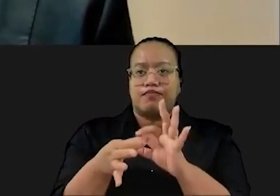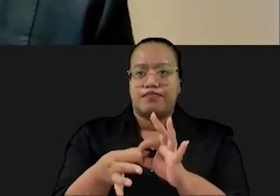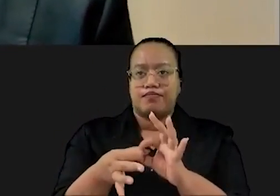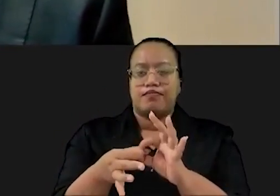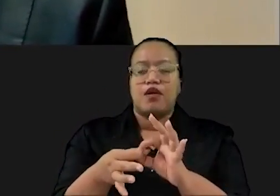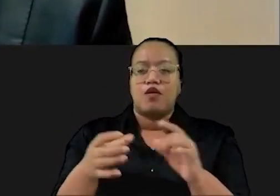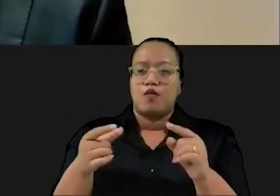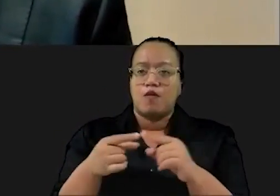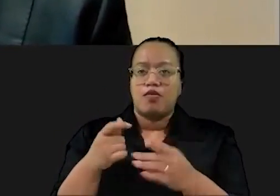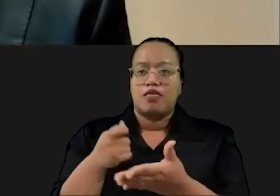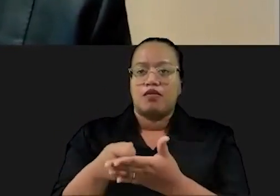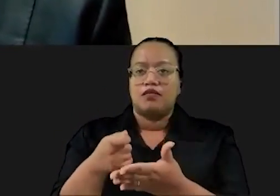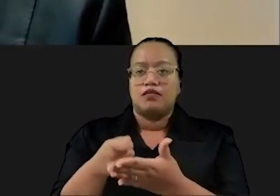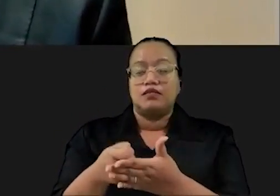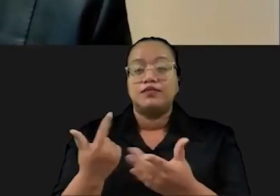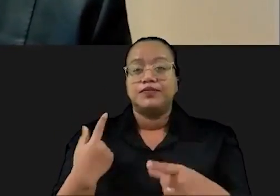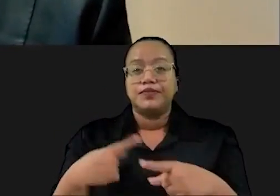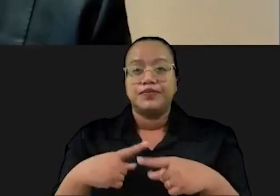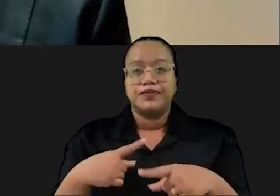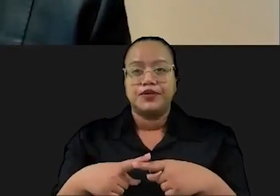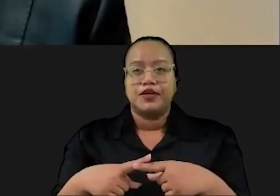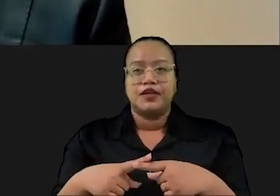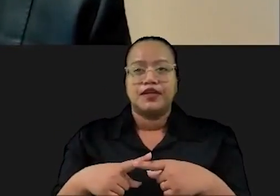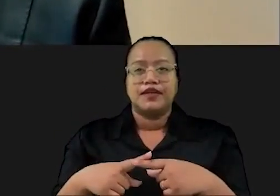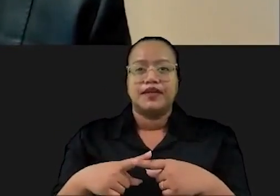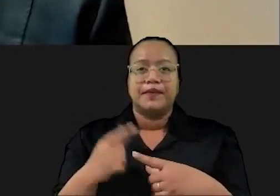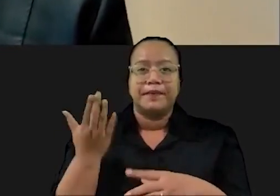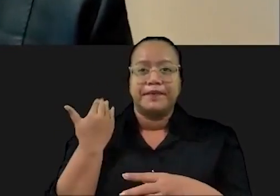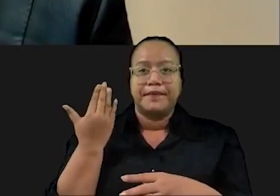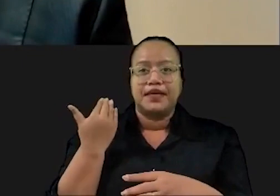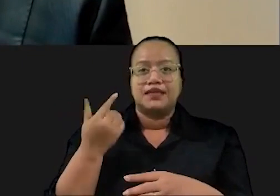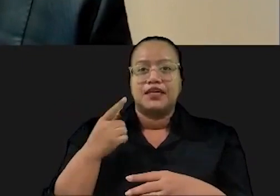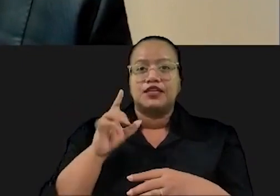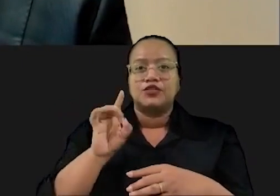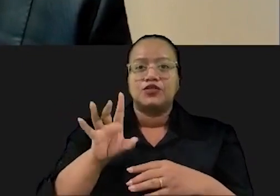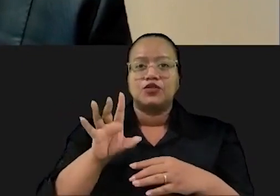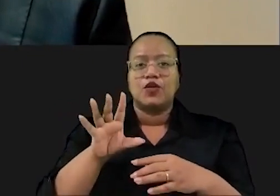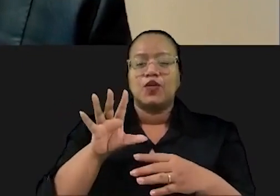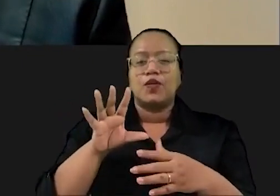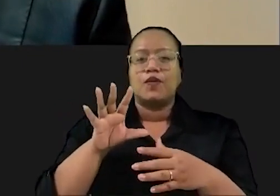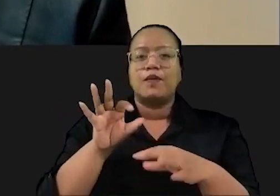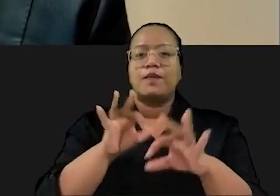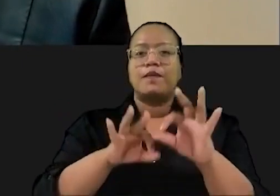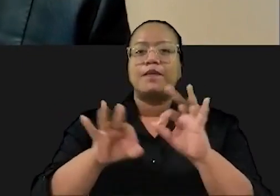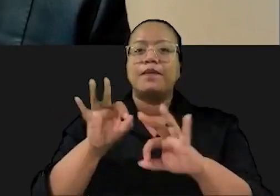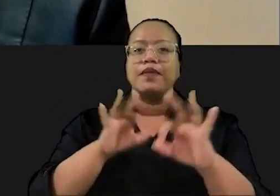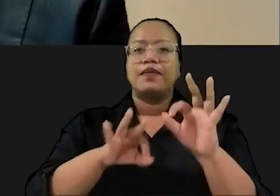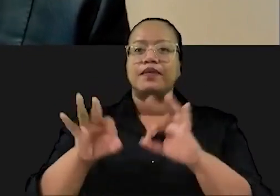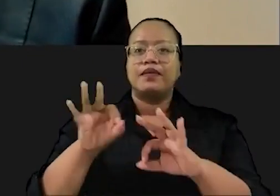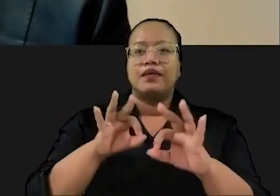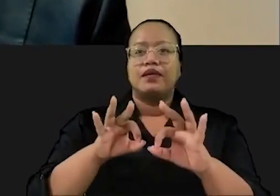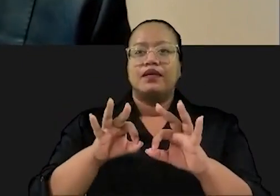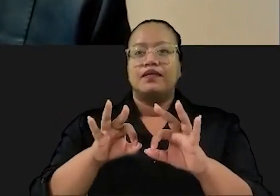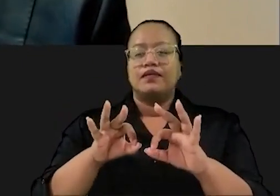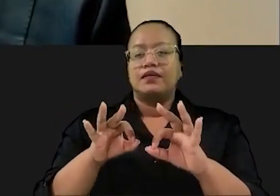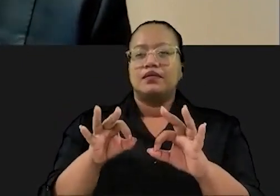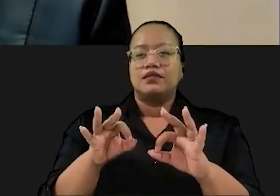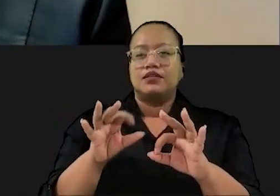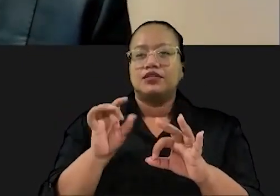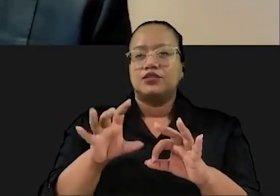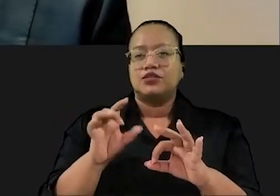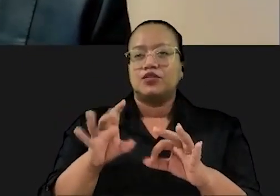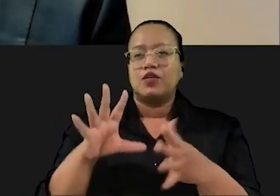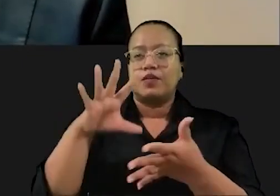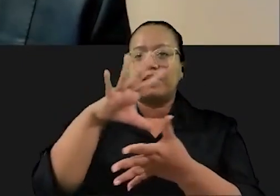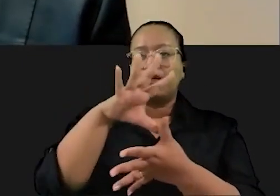dizer assim, a gente antes fazia só um mapeamento, vamos dizer assim, a gente faria um mapeamento apenas das ações humanas. Agora a gente